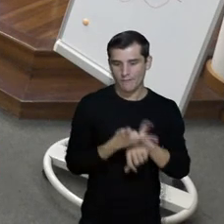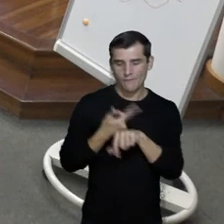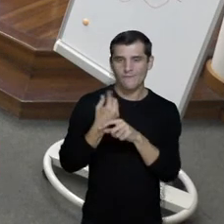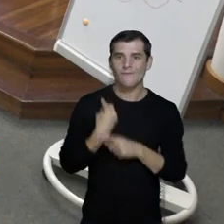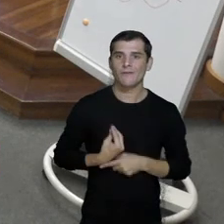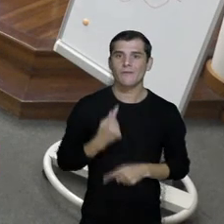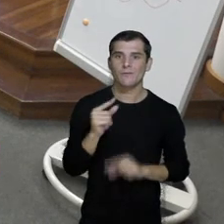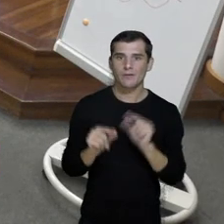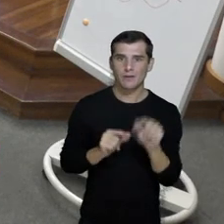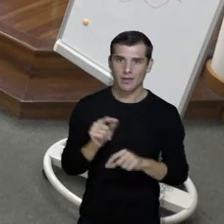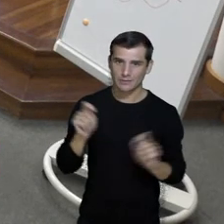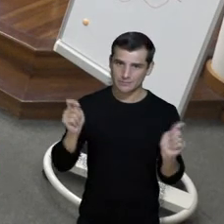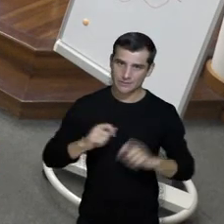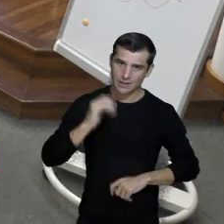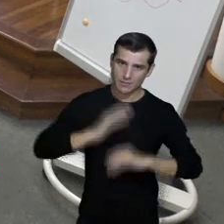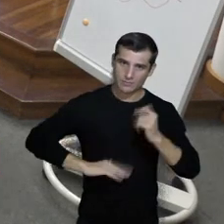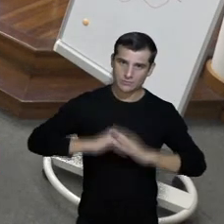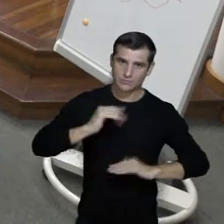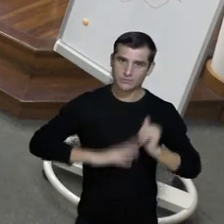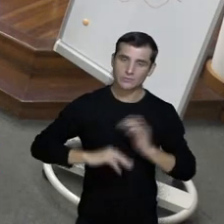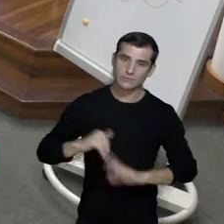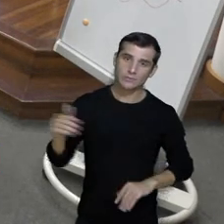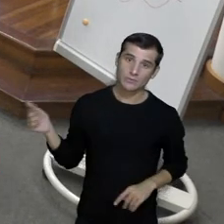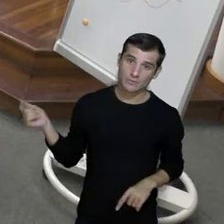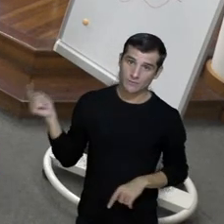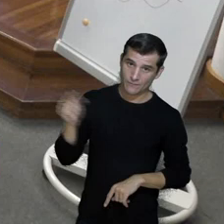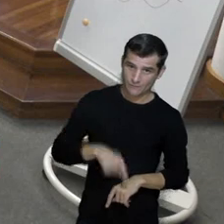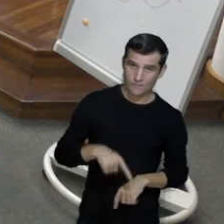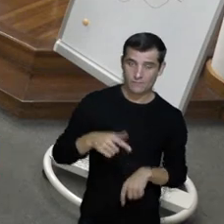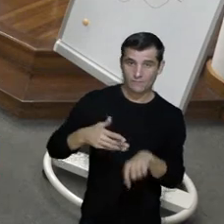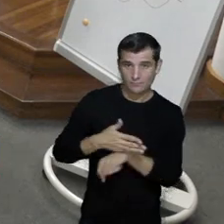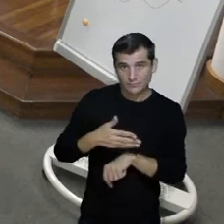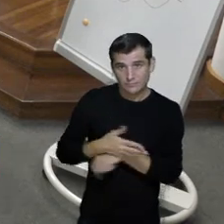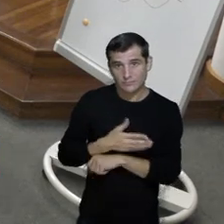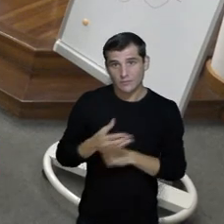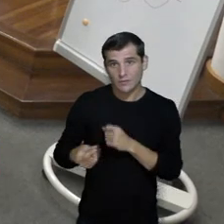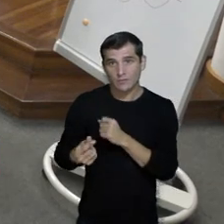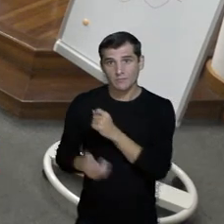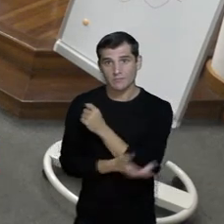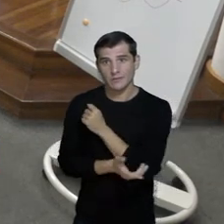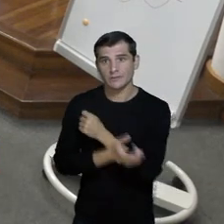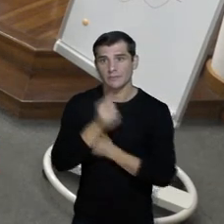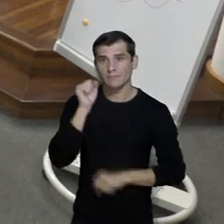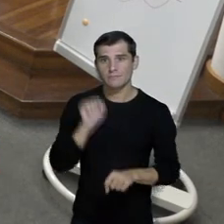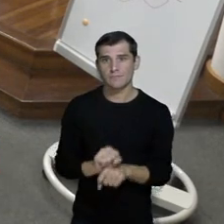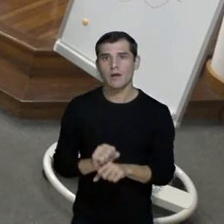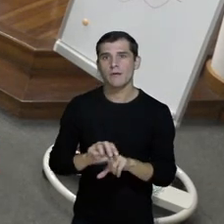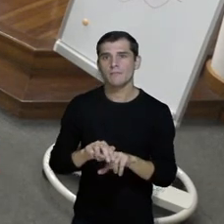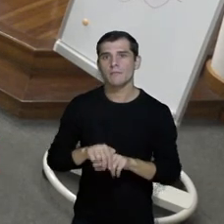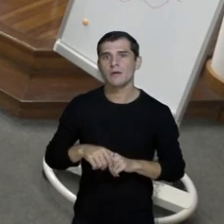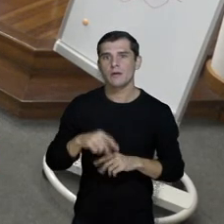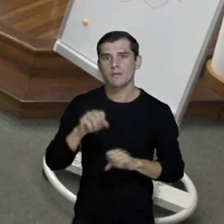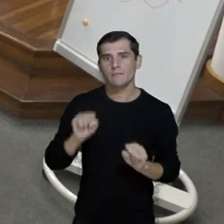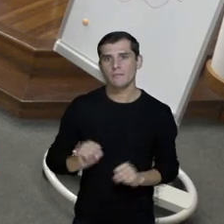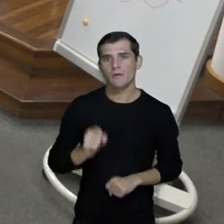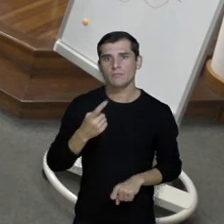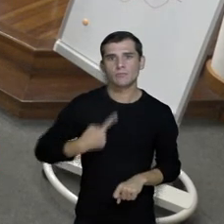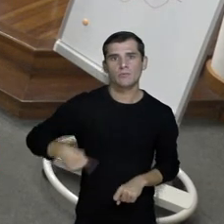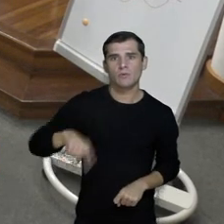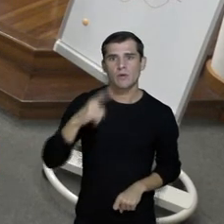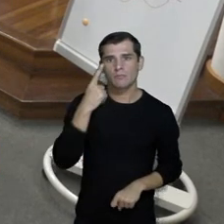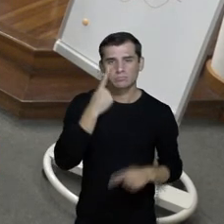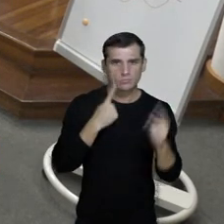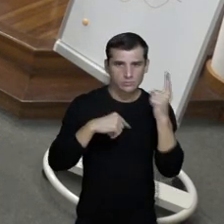construção vamos parar Então com a corrupção pode passar delita porque sen não a gente pode chorar e na verdade a gente já tá